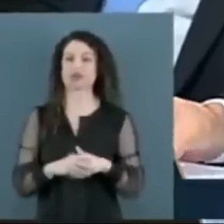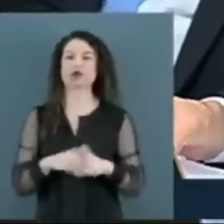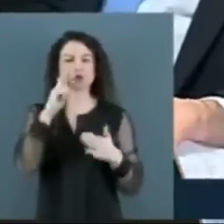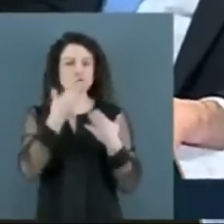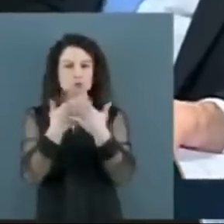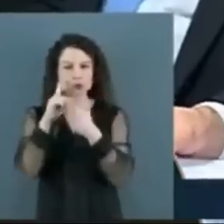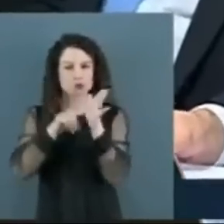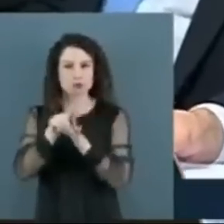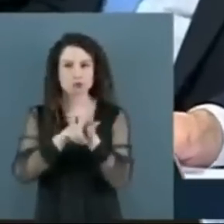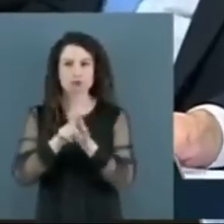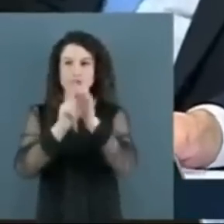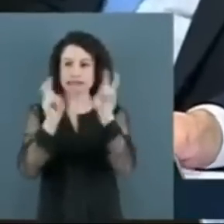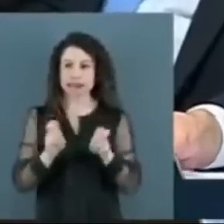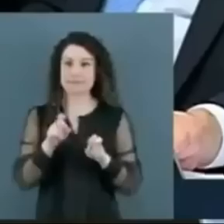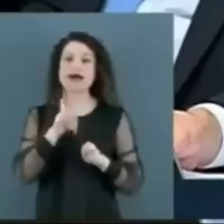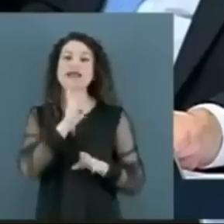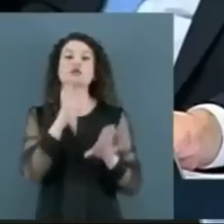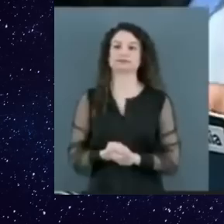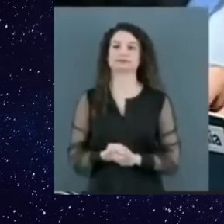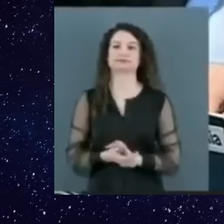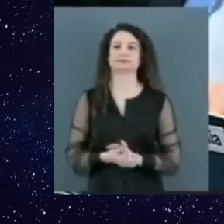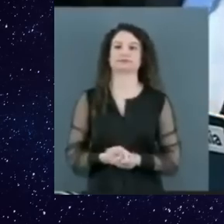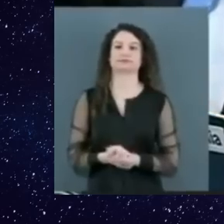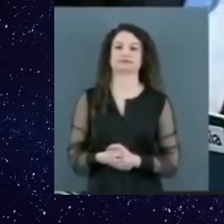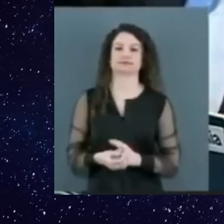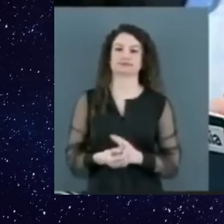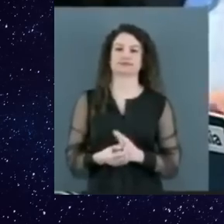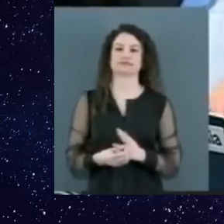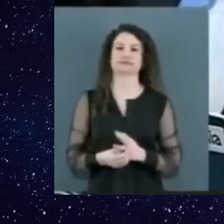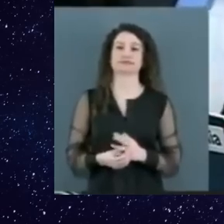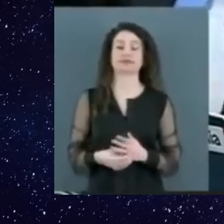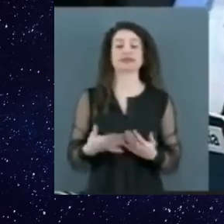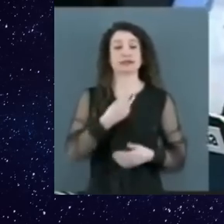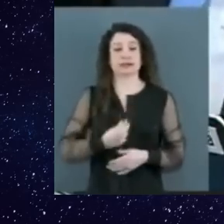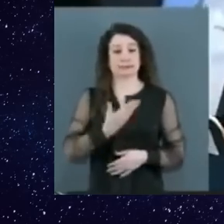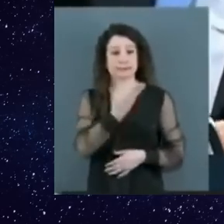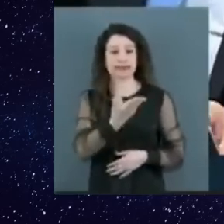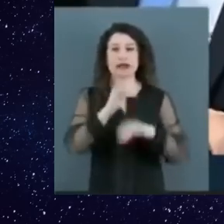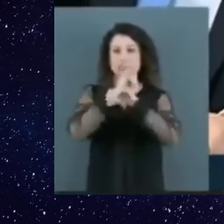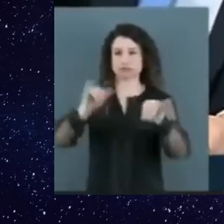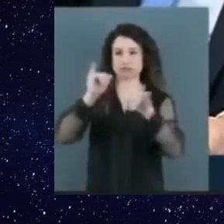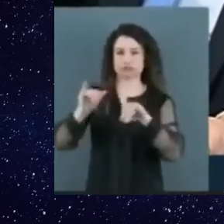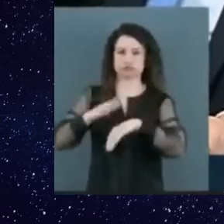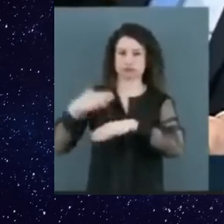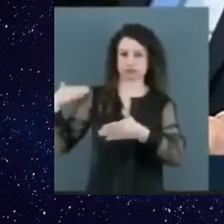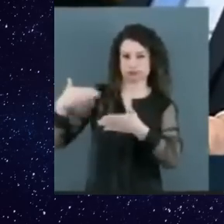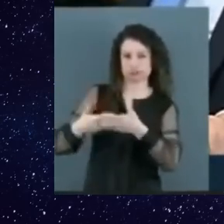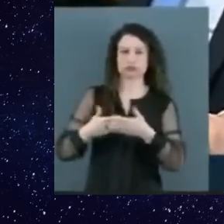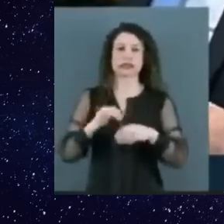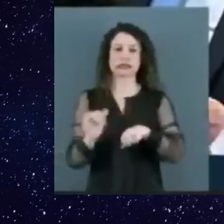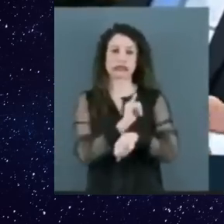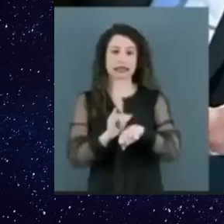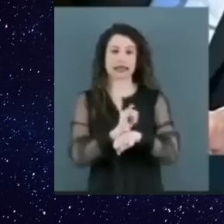Brasil e apresentou questionamentos ao ministro. Ministro, foi divulgado recentemente das estratégias do Ministério